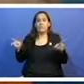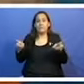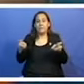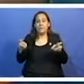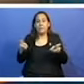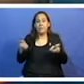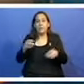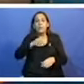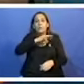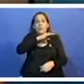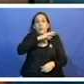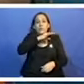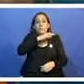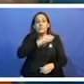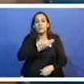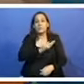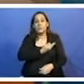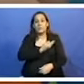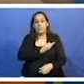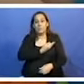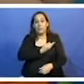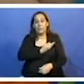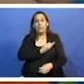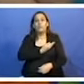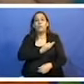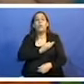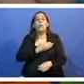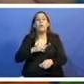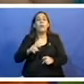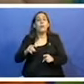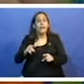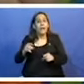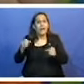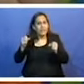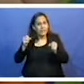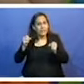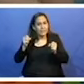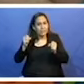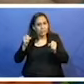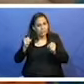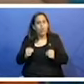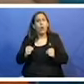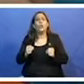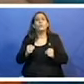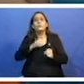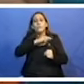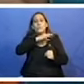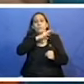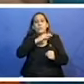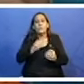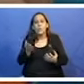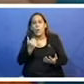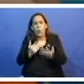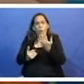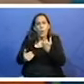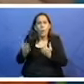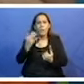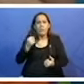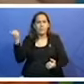bichos foram amigos? Até mesmo os que engolem os outros. Vamos refletir sobre a convivência